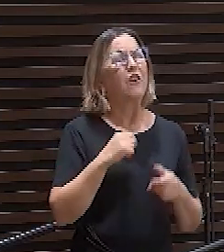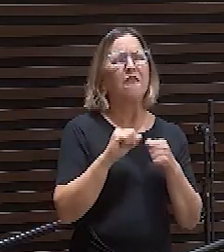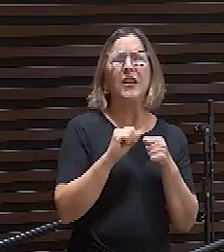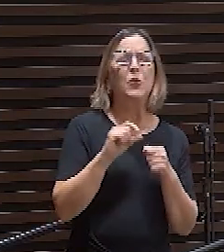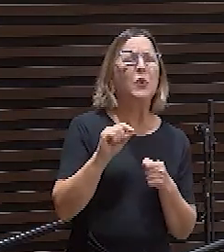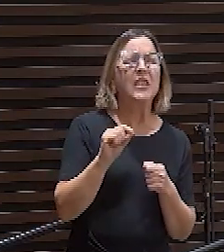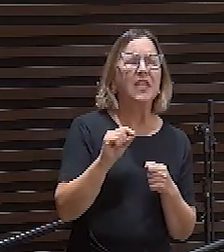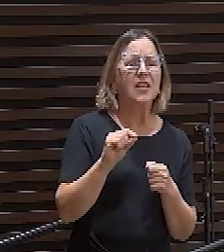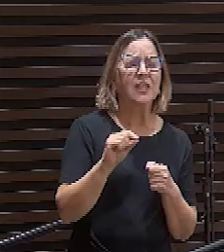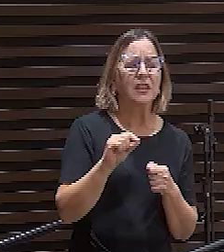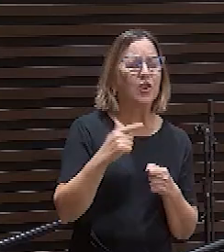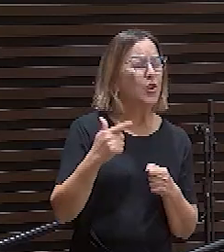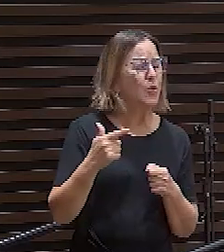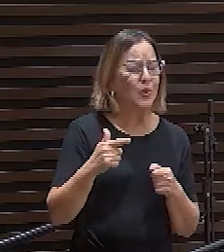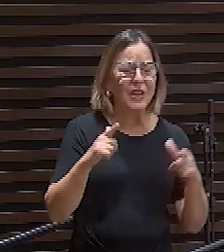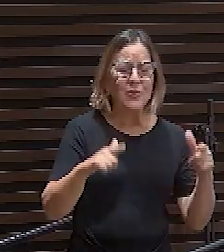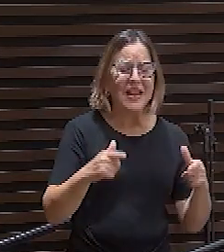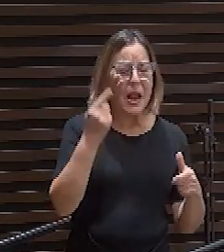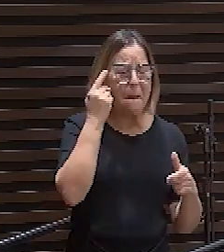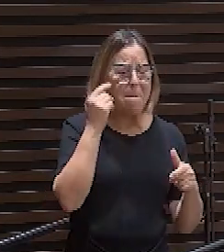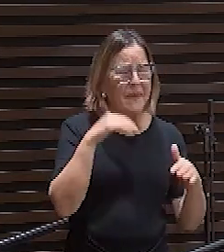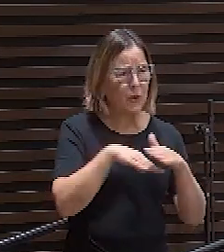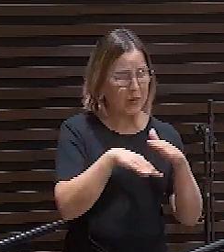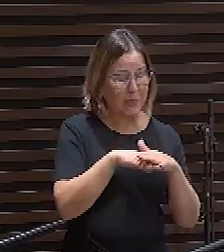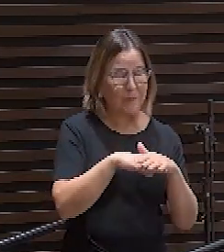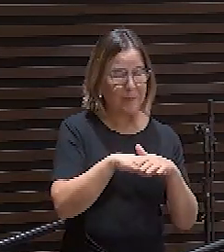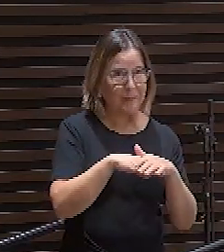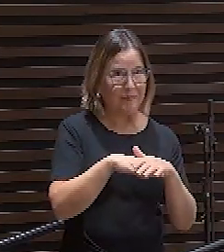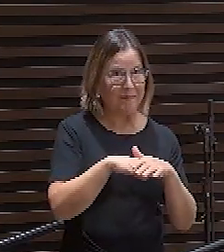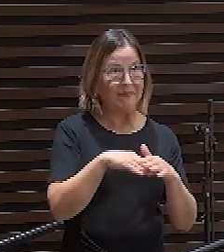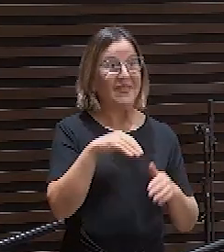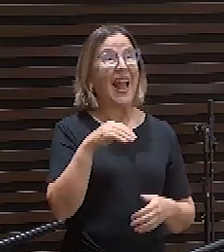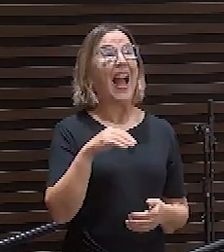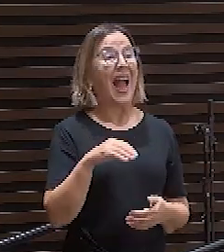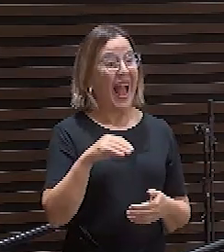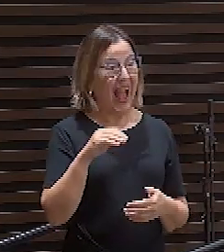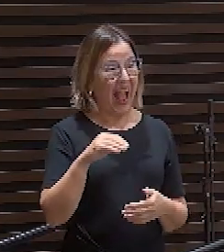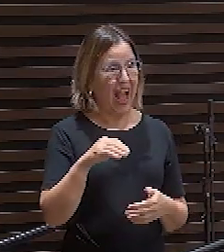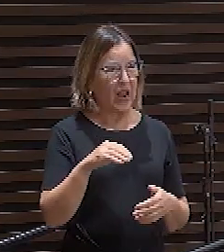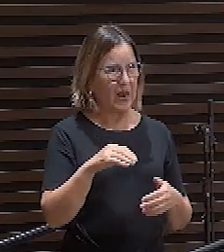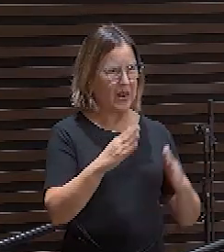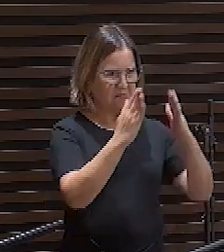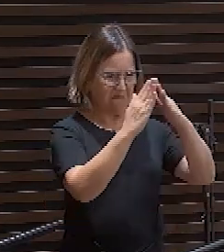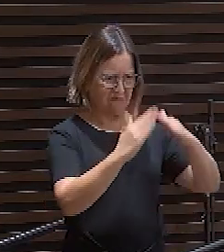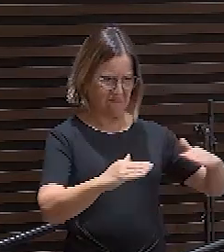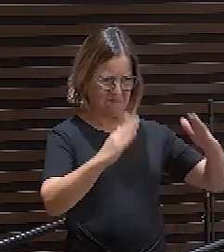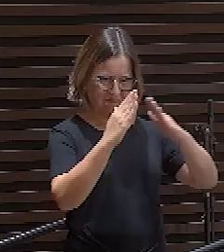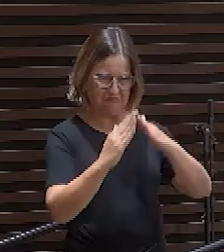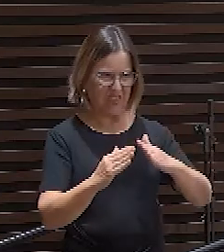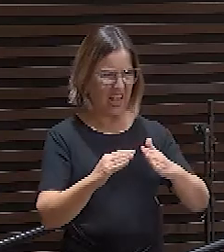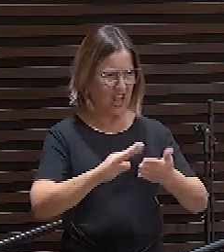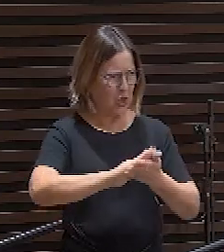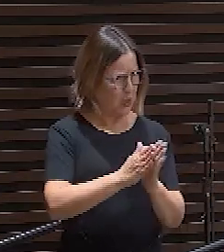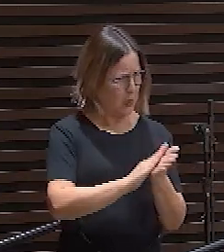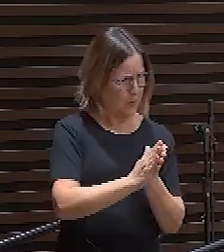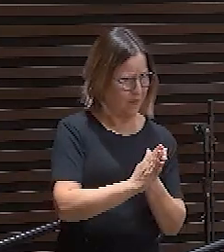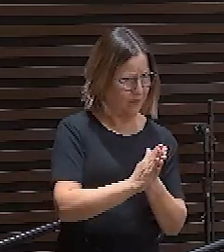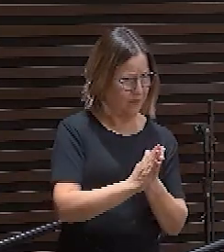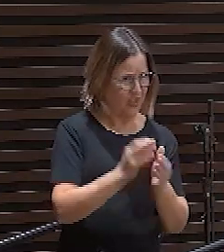disse: Farei isto: destruirei os meus celeiros, reconstruí-los-ei,